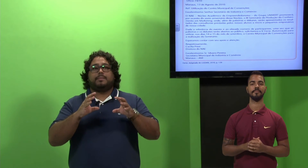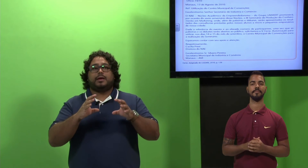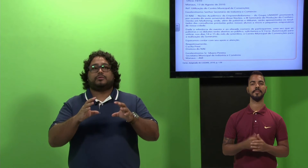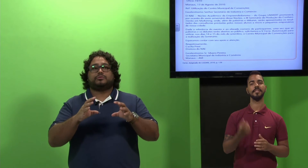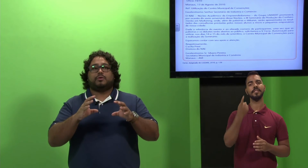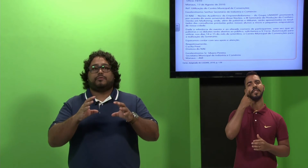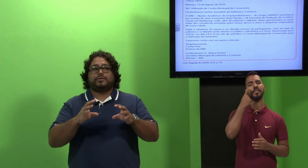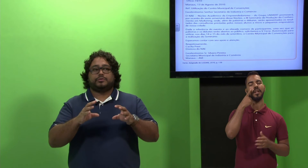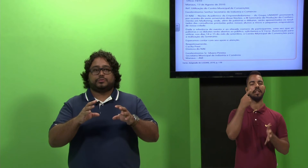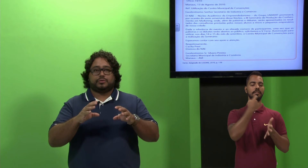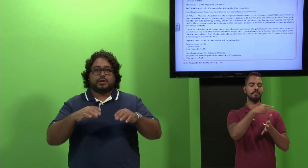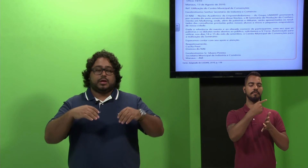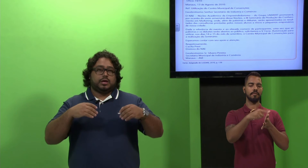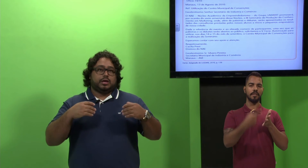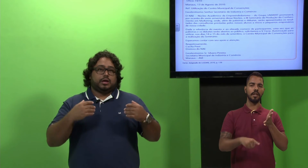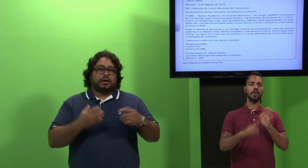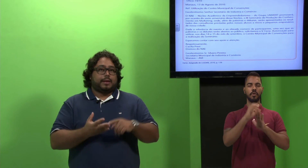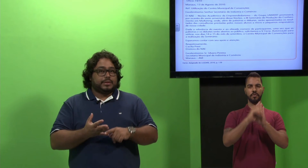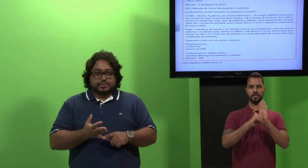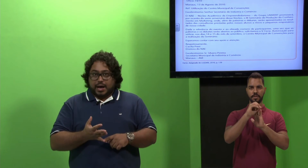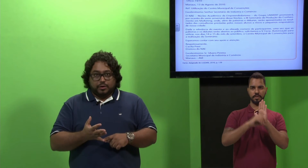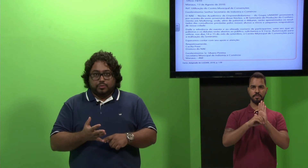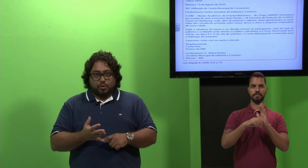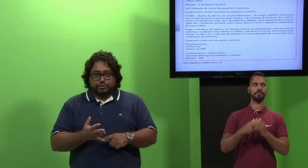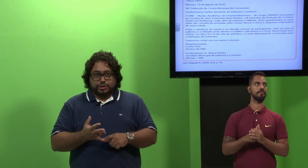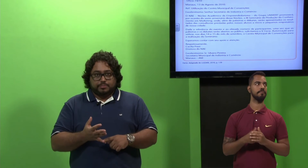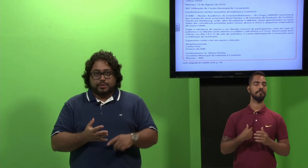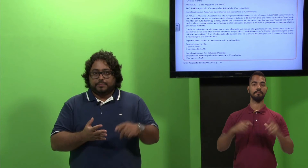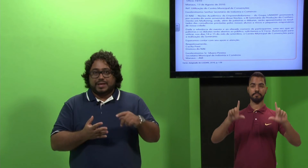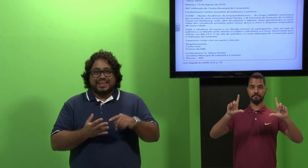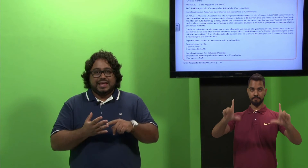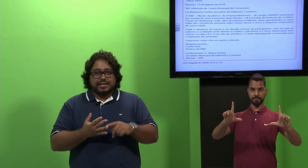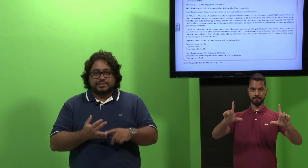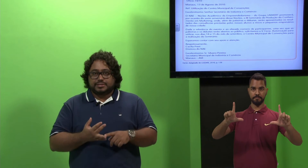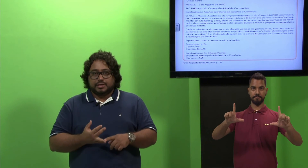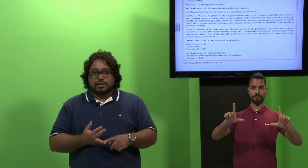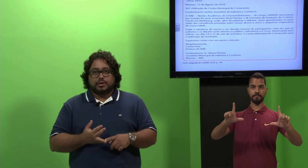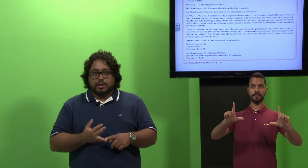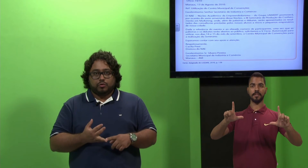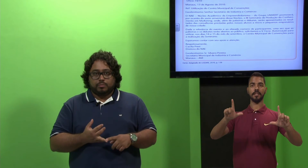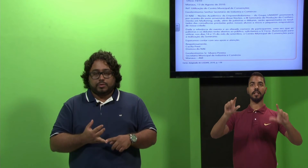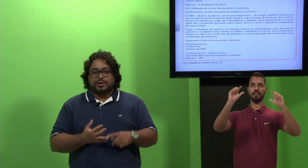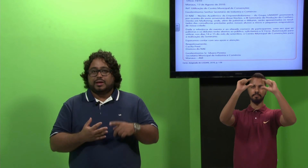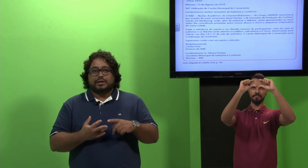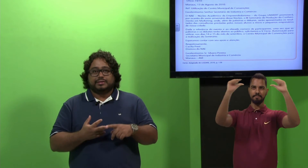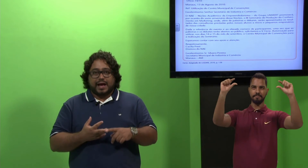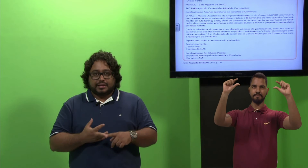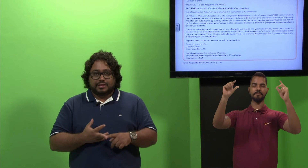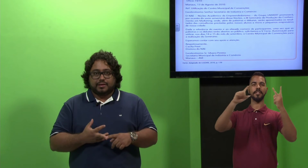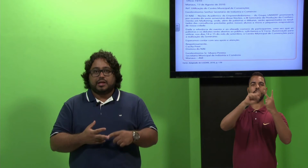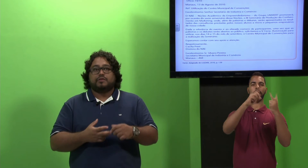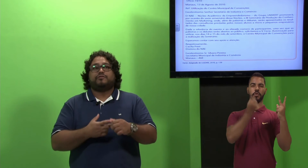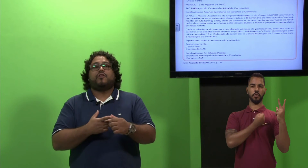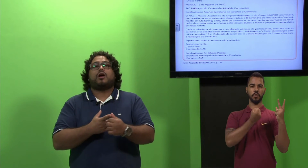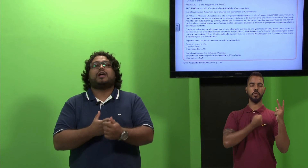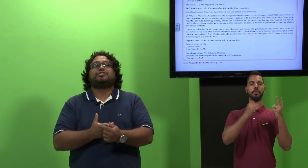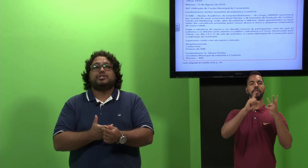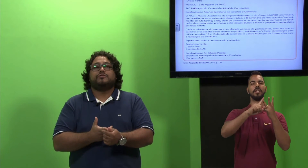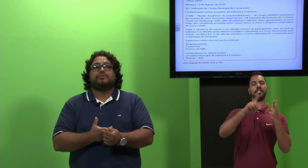Vejamos os elementos do ofício: cabeçalho ou timbre, índice e número,